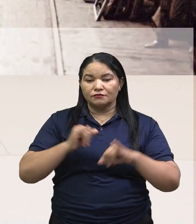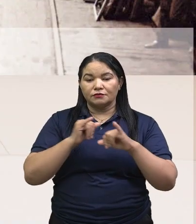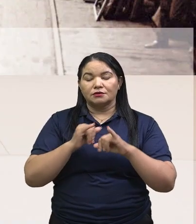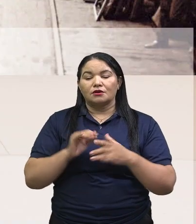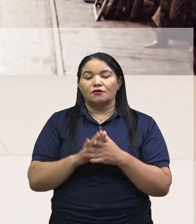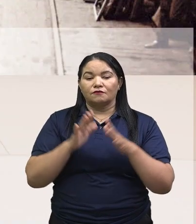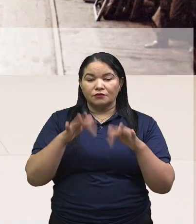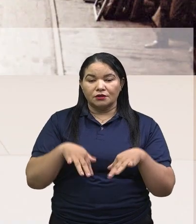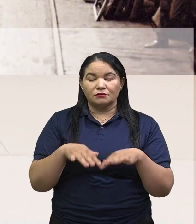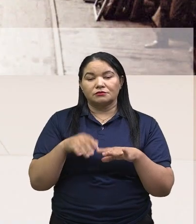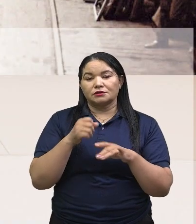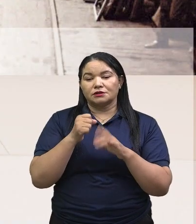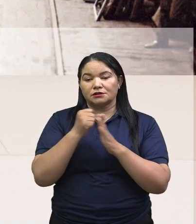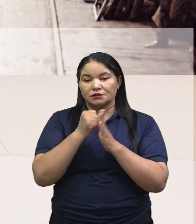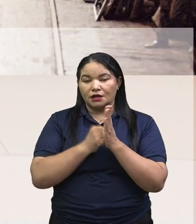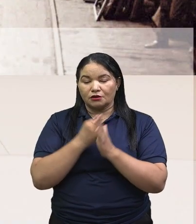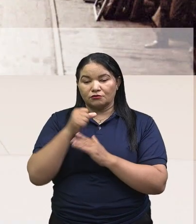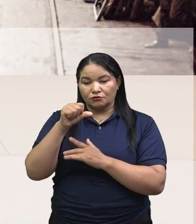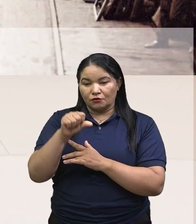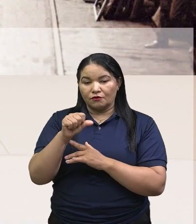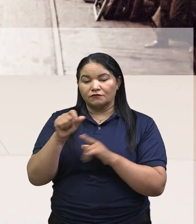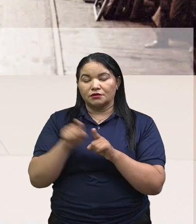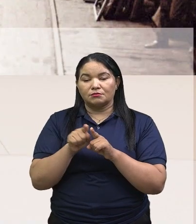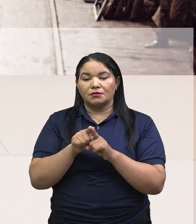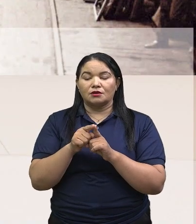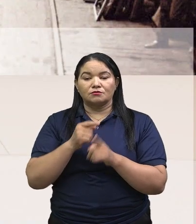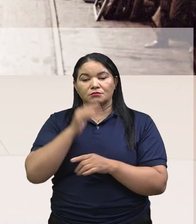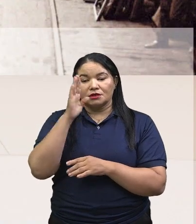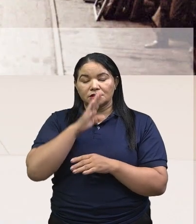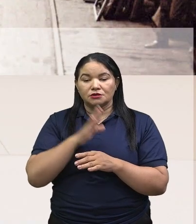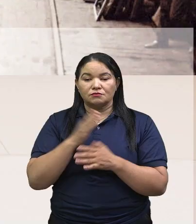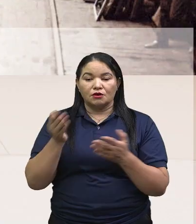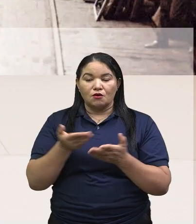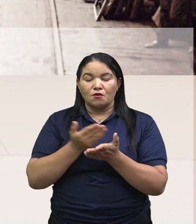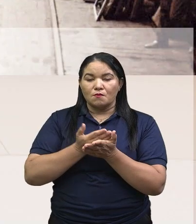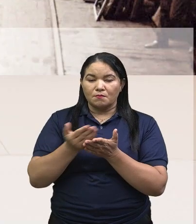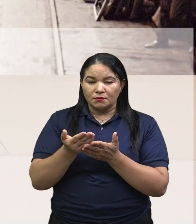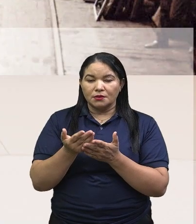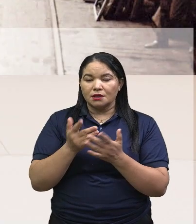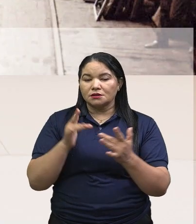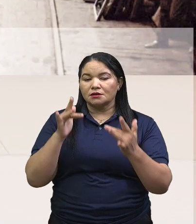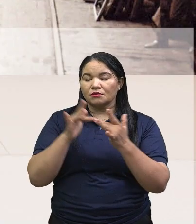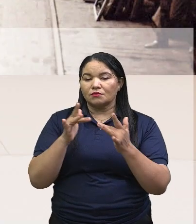Brasil ele vai começar a ter contato com